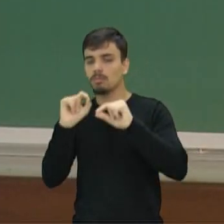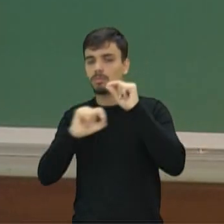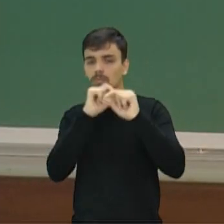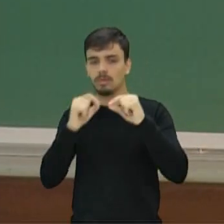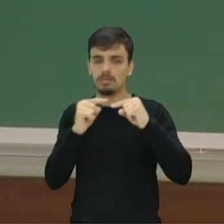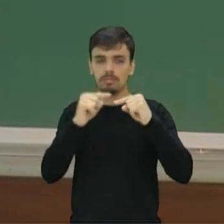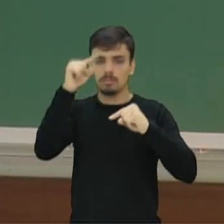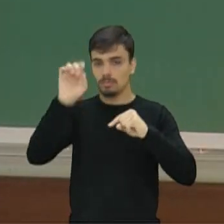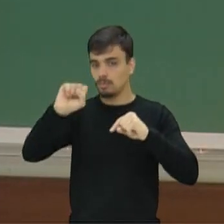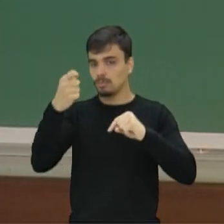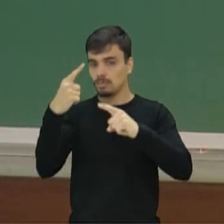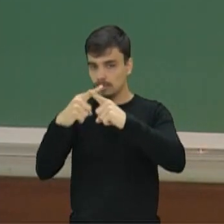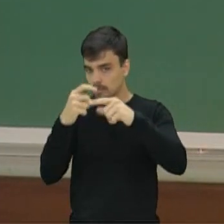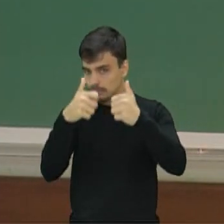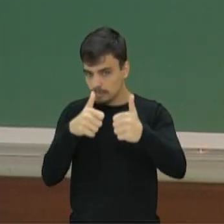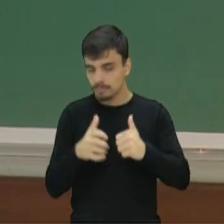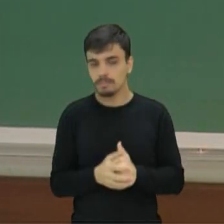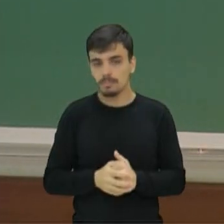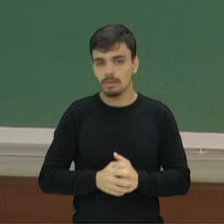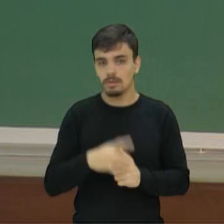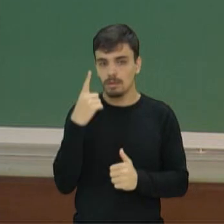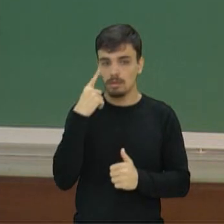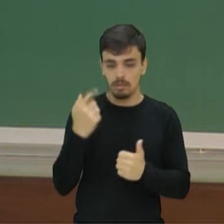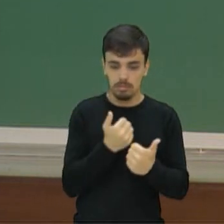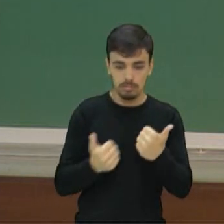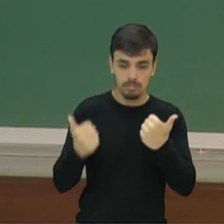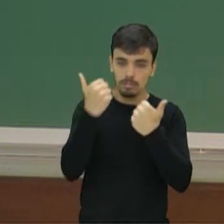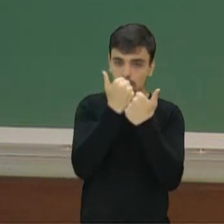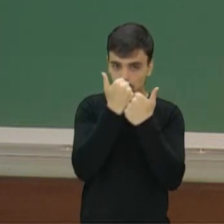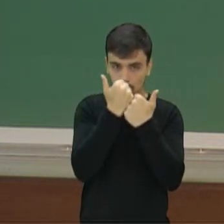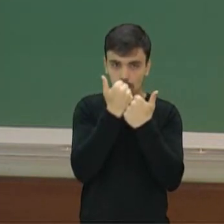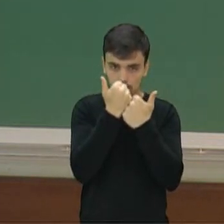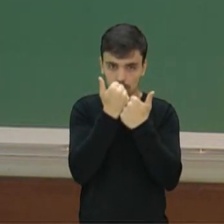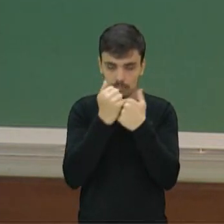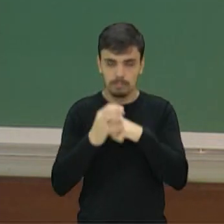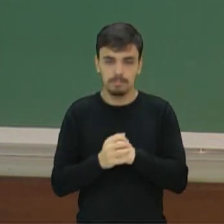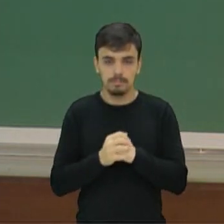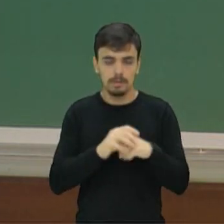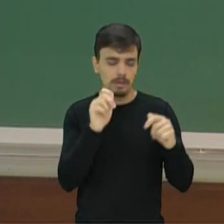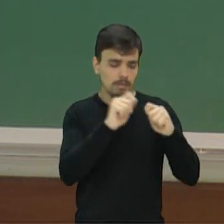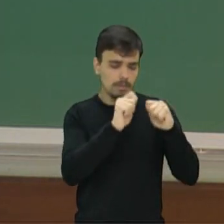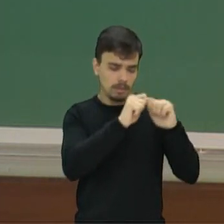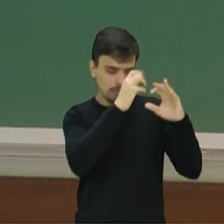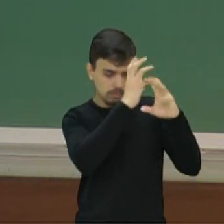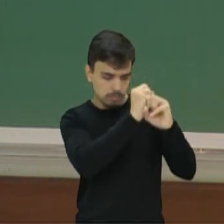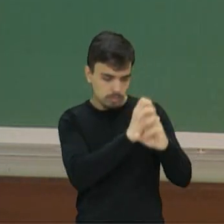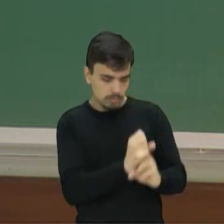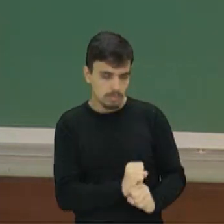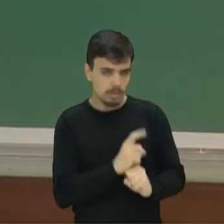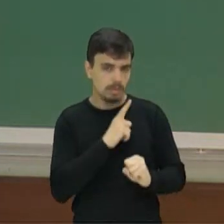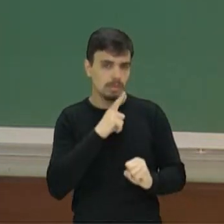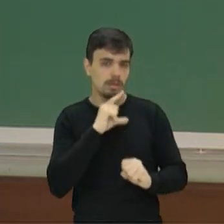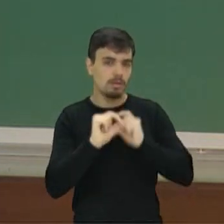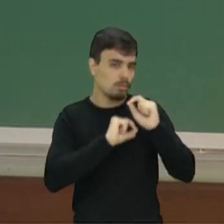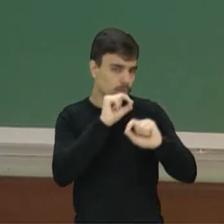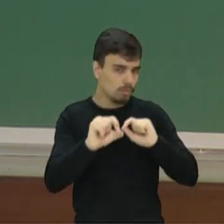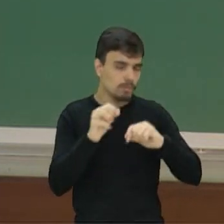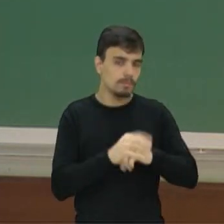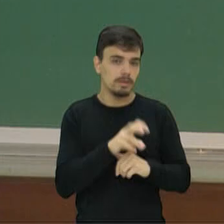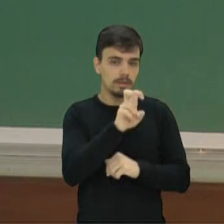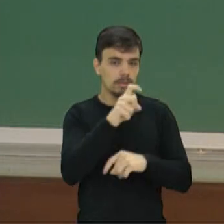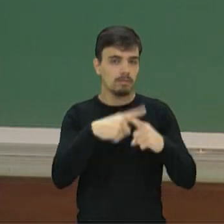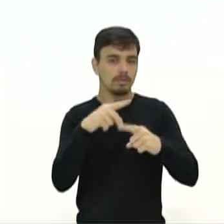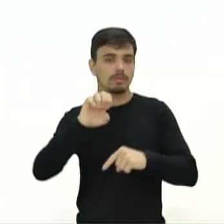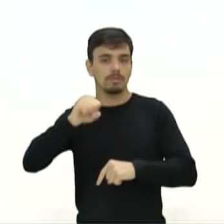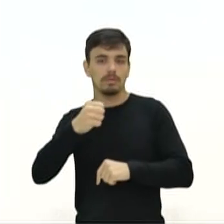8 vezes. Então, eu fiz a substituição. Pessoal, fazendo o cálculo, eu vou ter o seguinte, 5